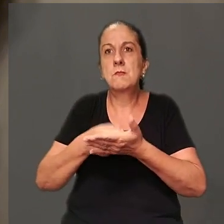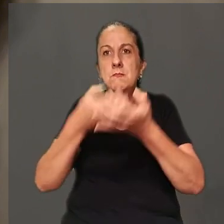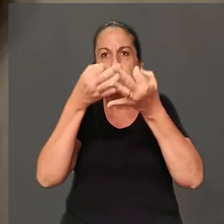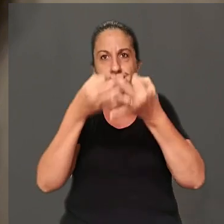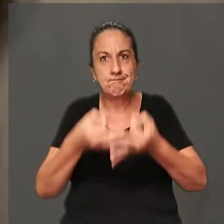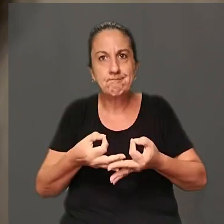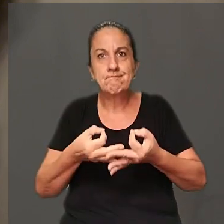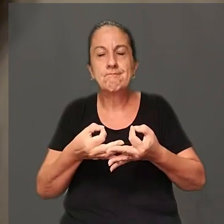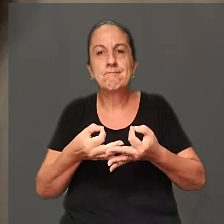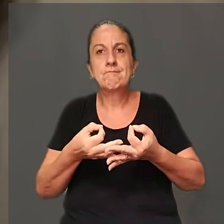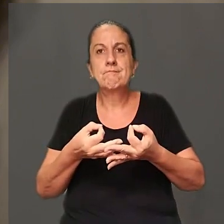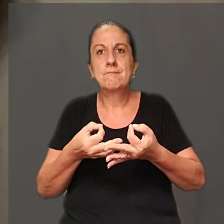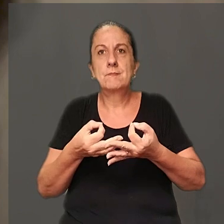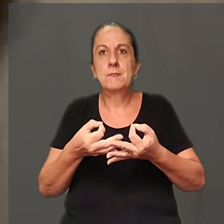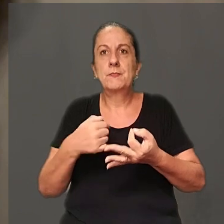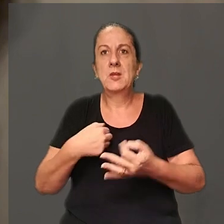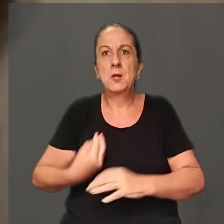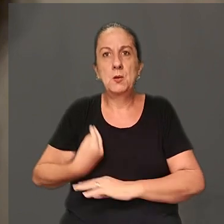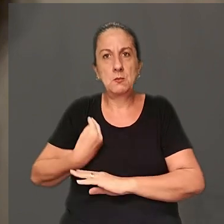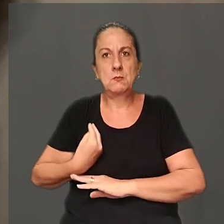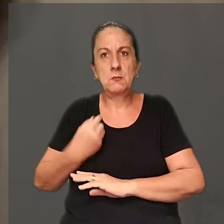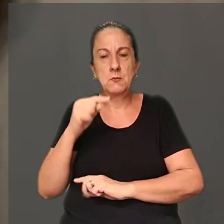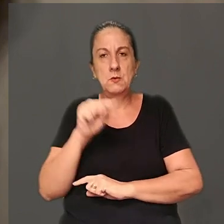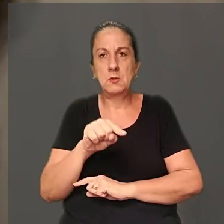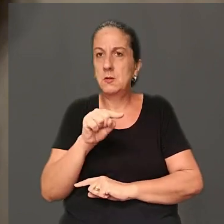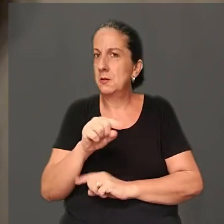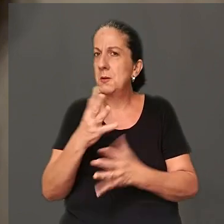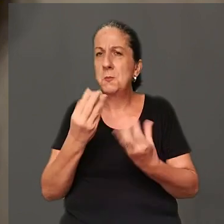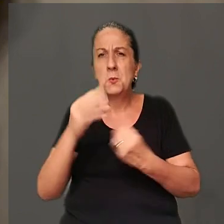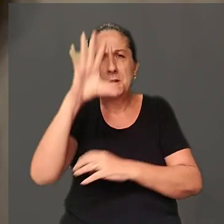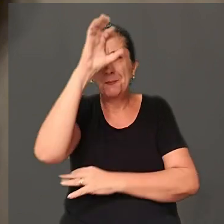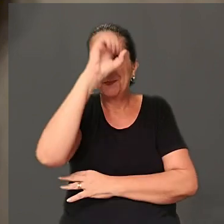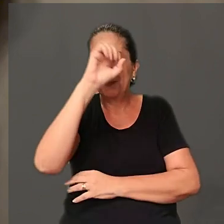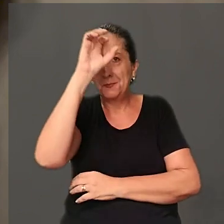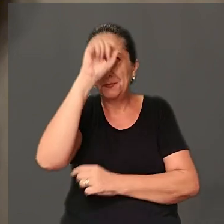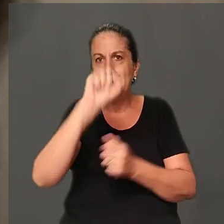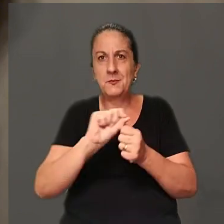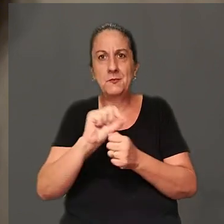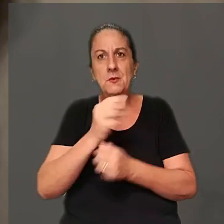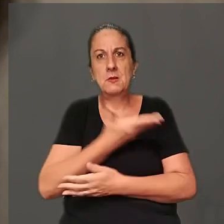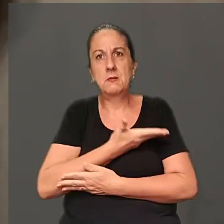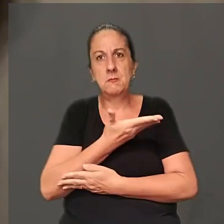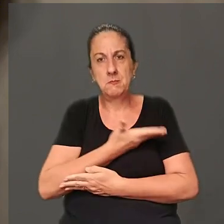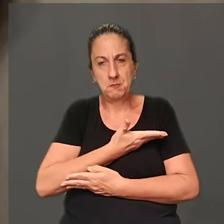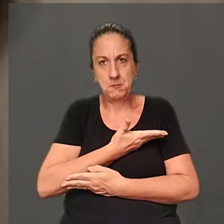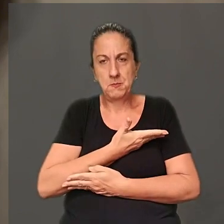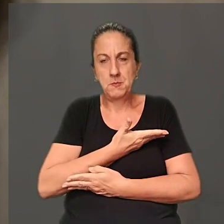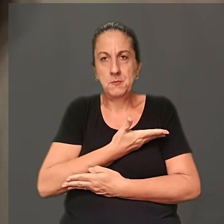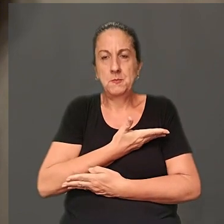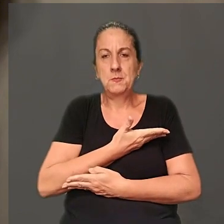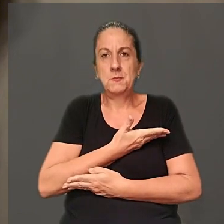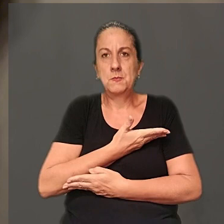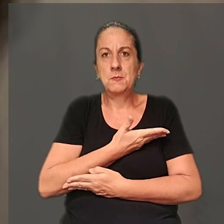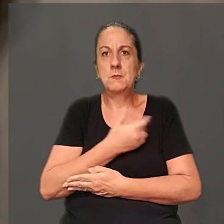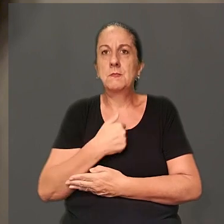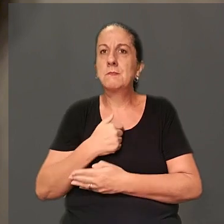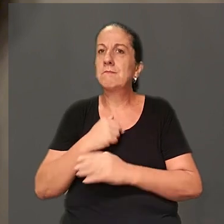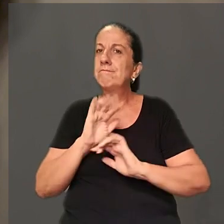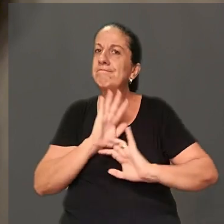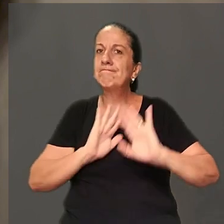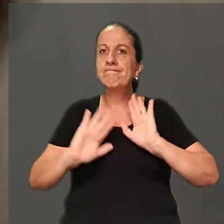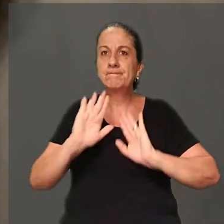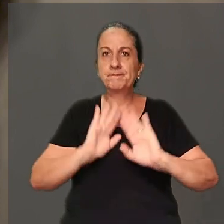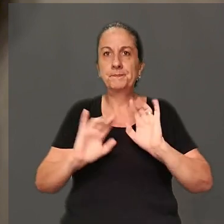definitivo. Eu vivi ali muito, aprendi muito, fiz amigos e me